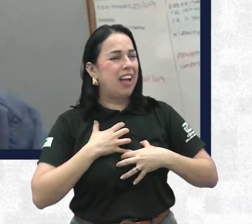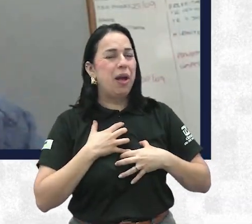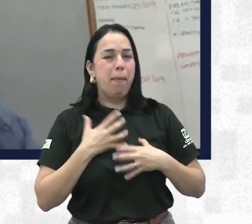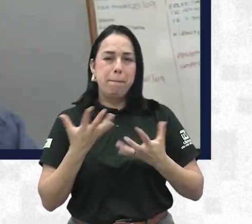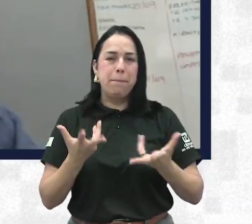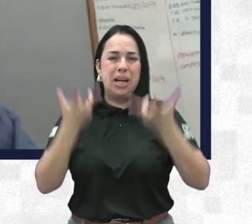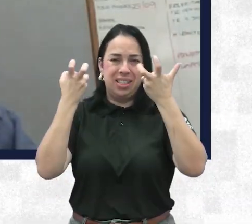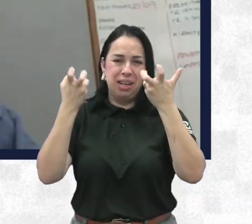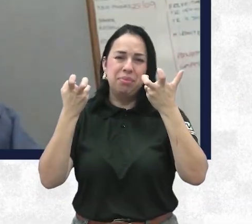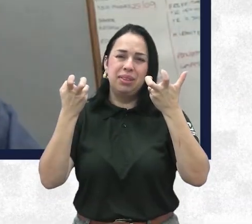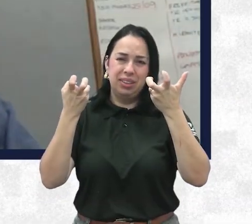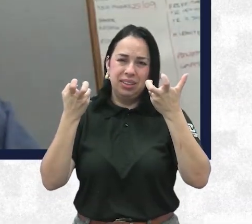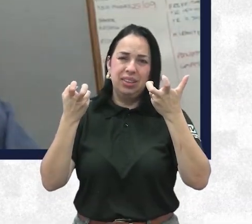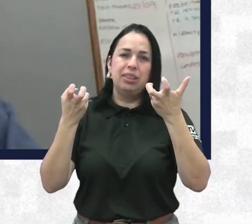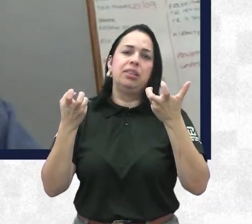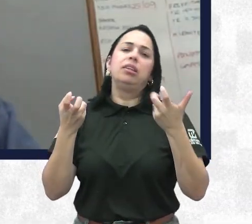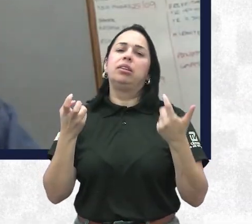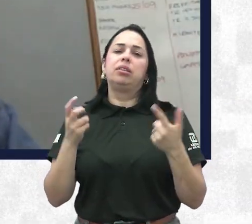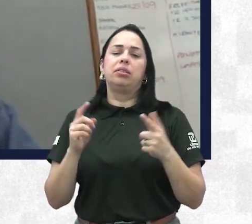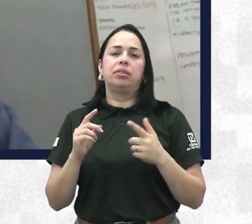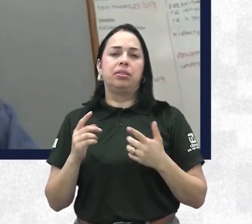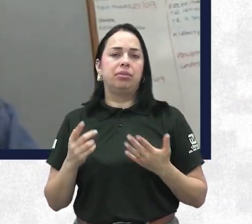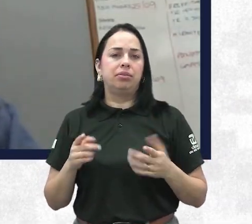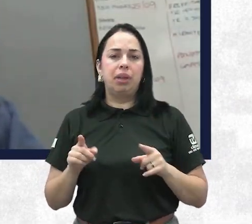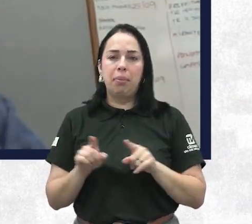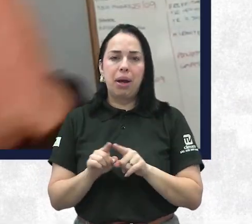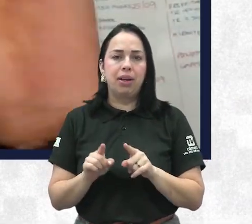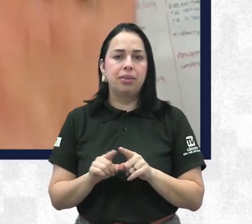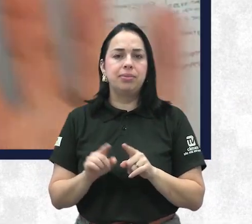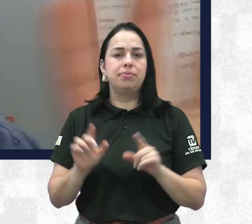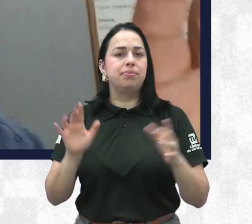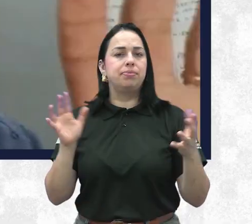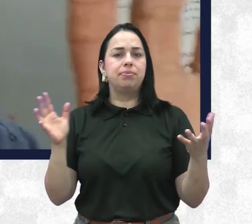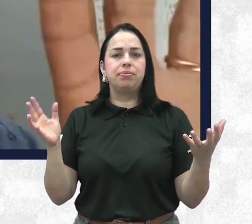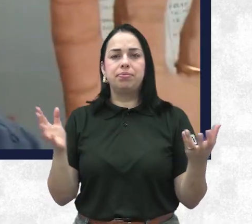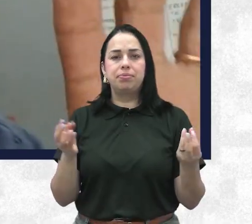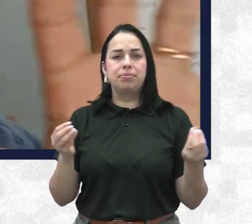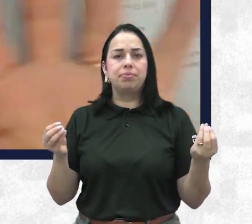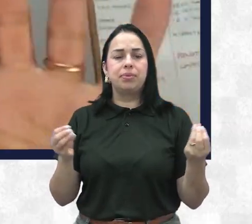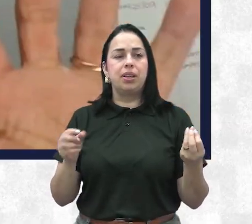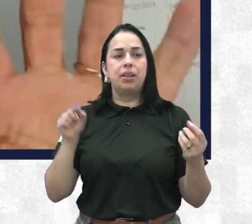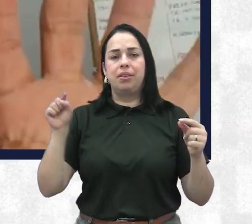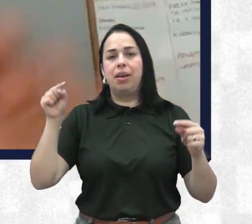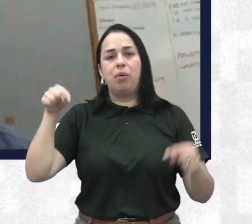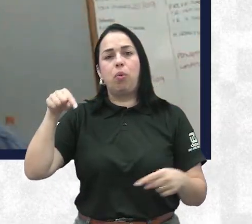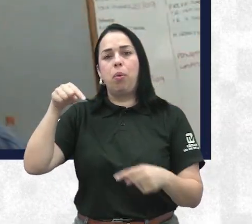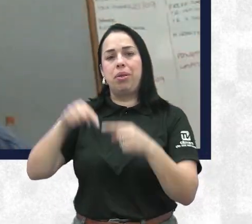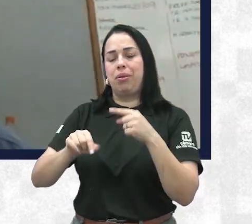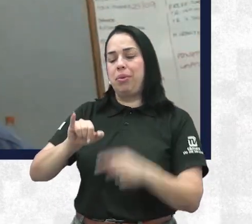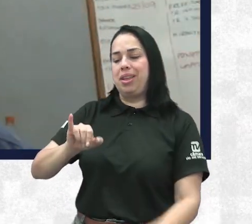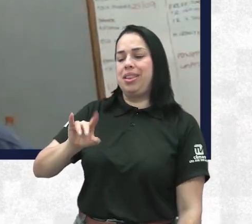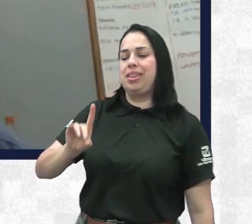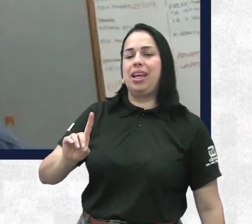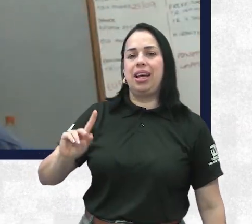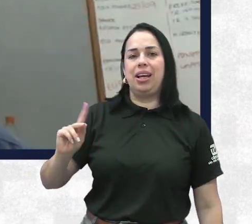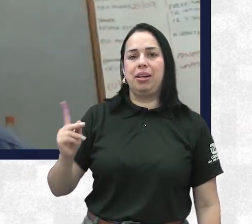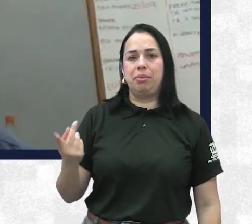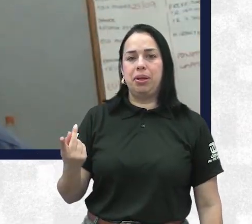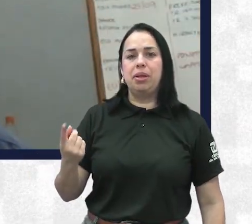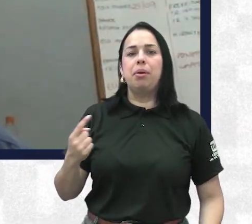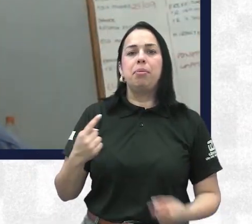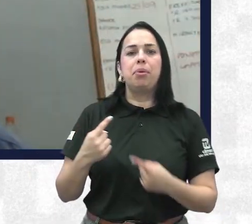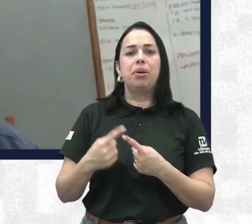efeito. Isso não está relacionado diretamente com o IDH,